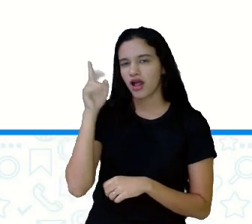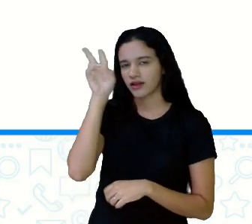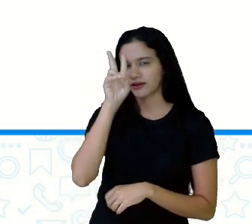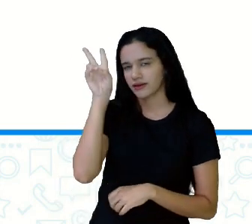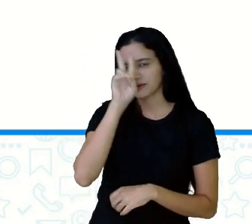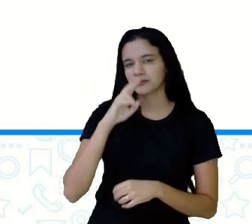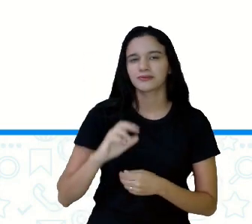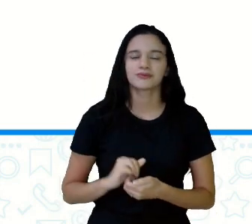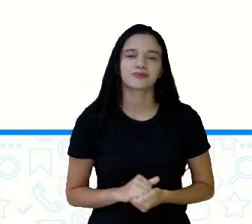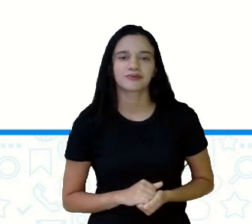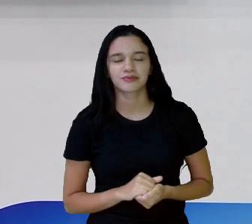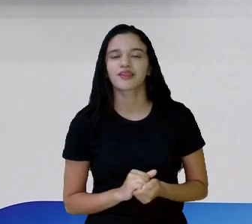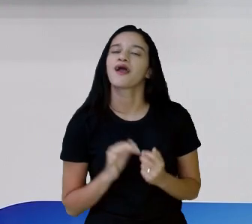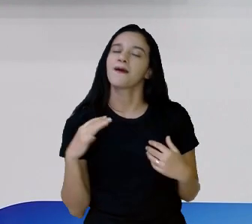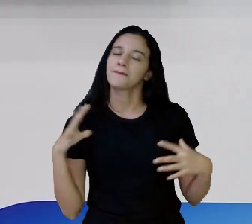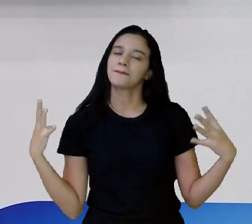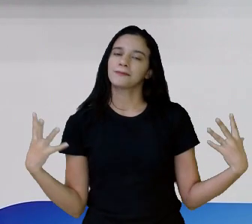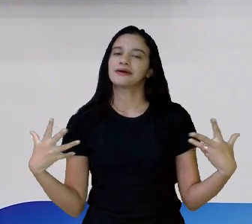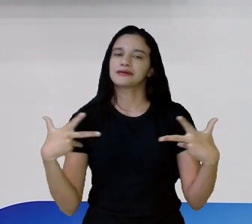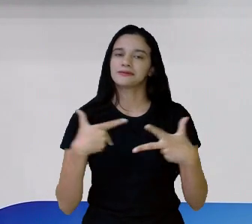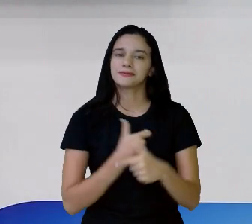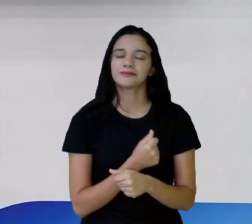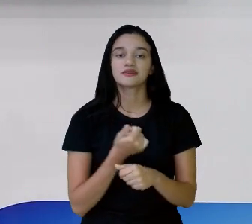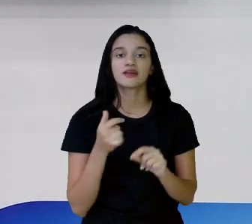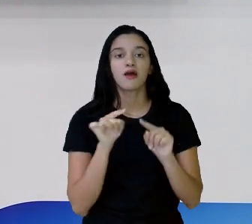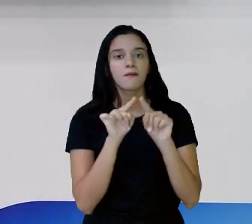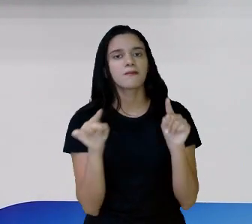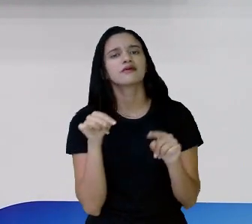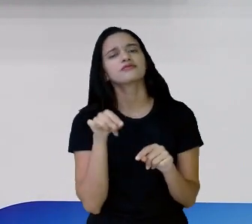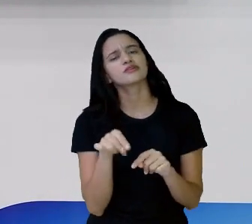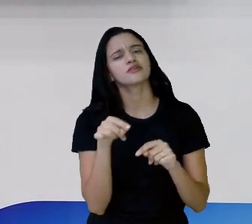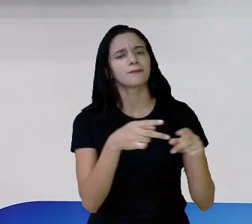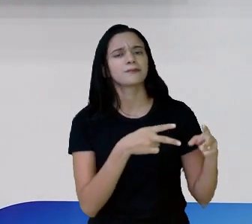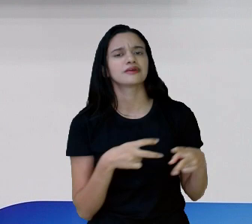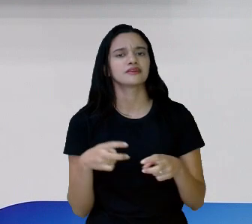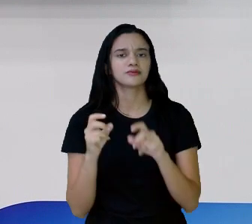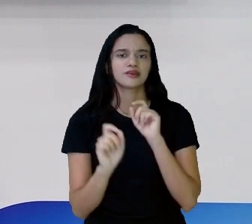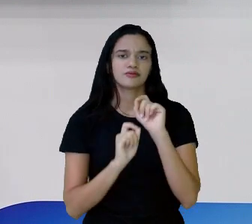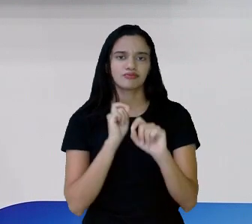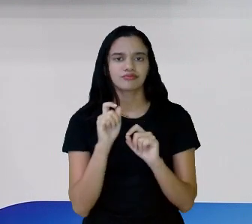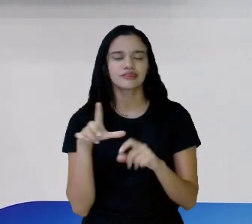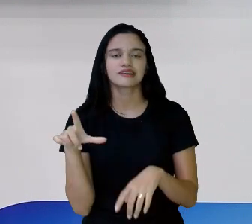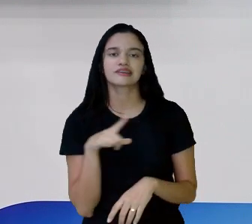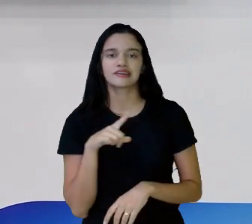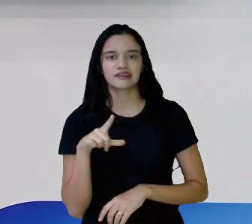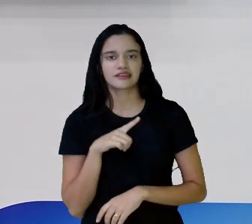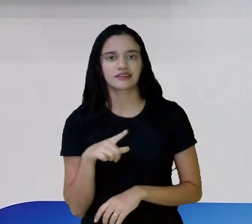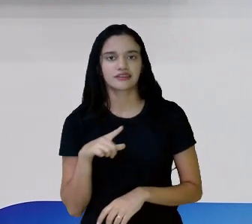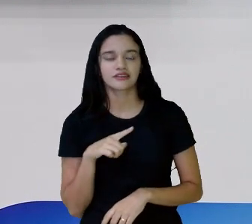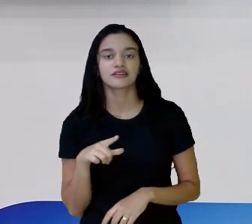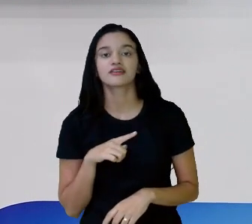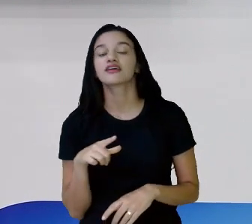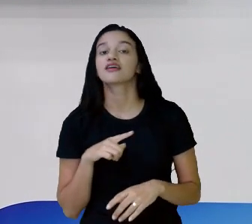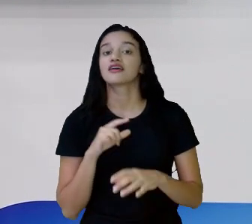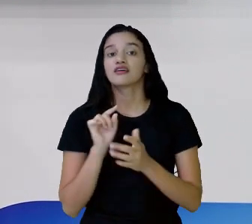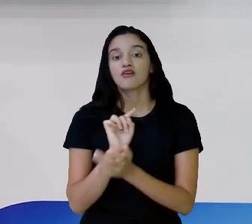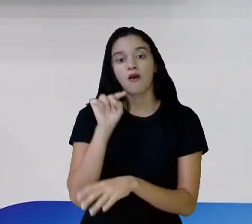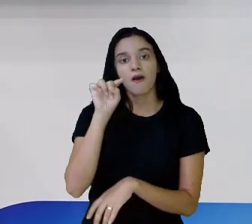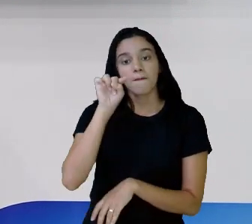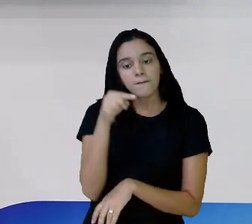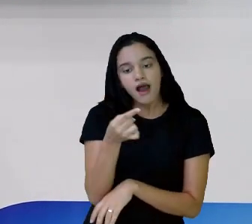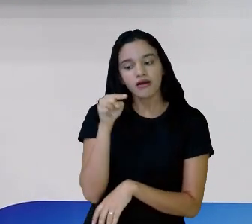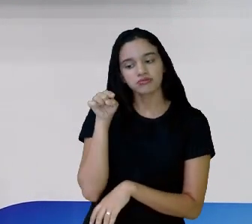desse trecho? Maravilhoso, não é? Mas você percebeu que existem muitos sinais de